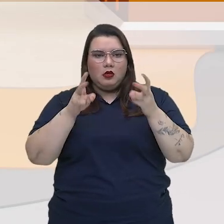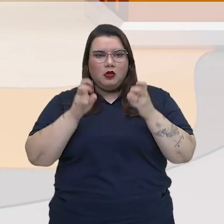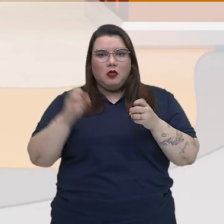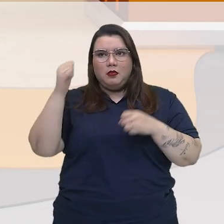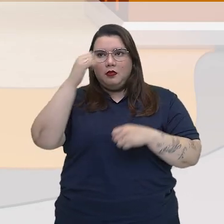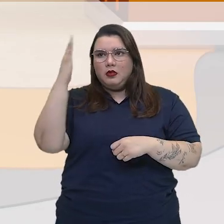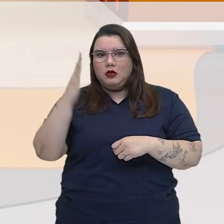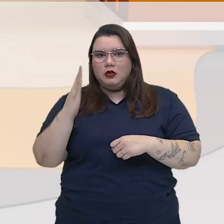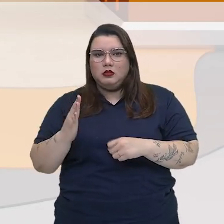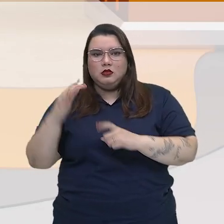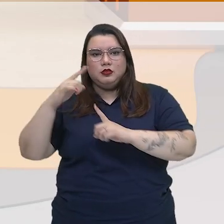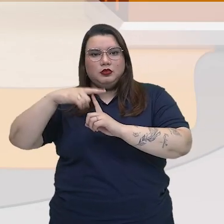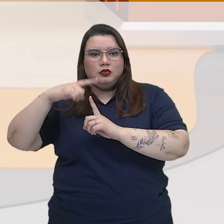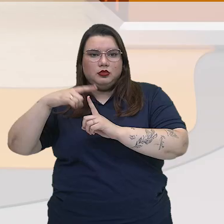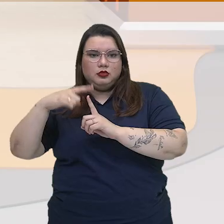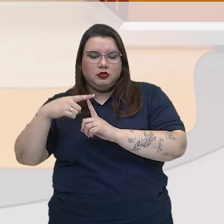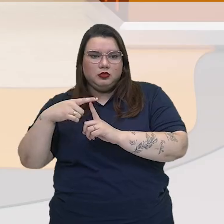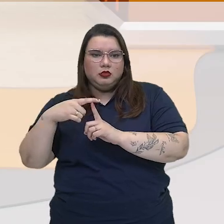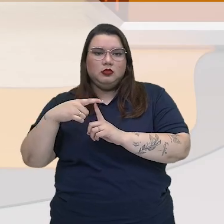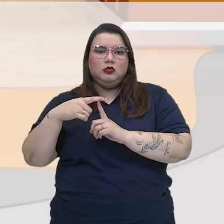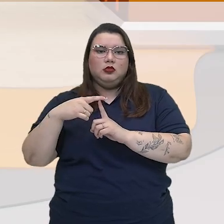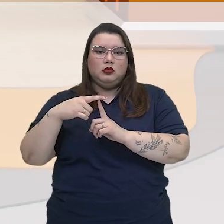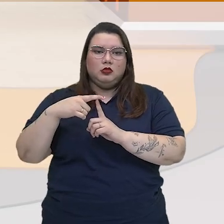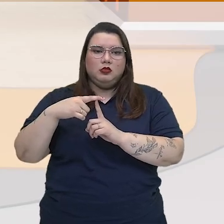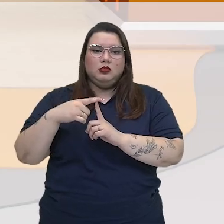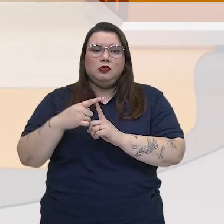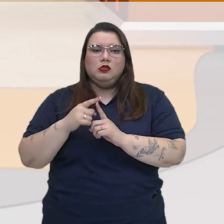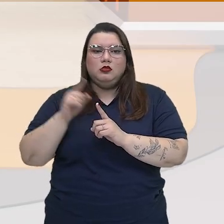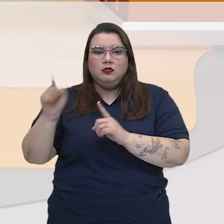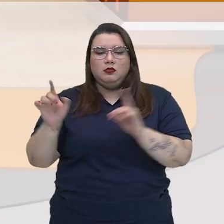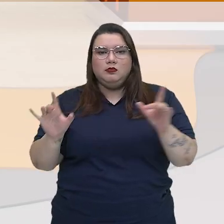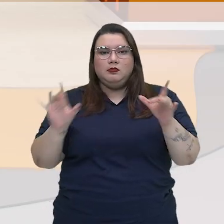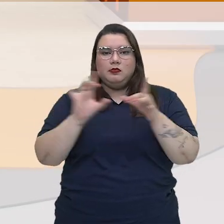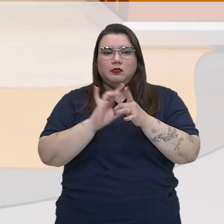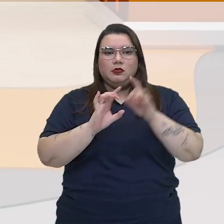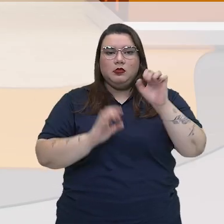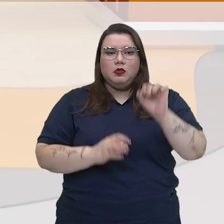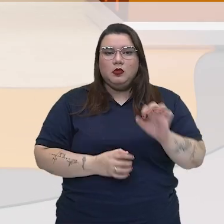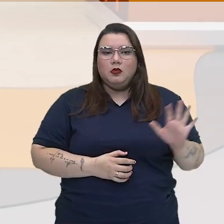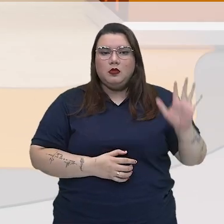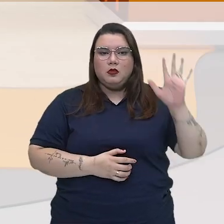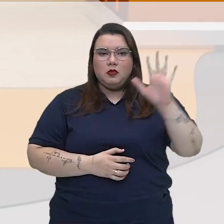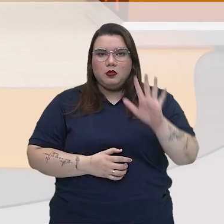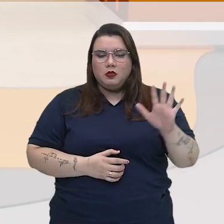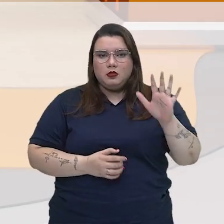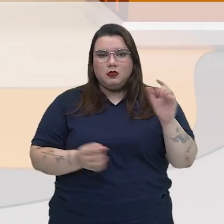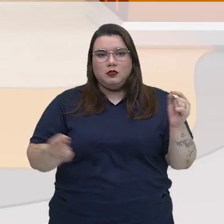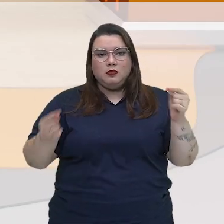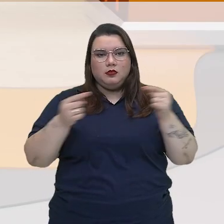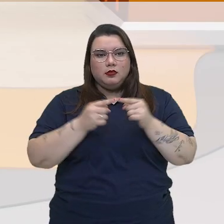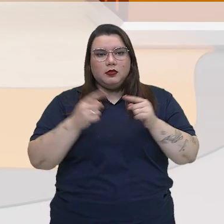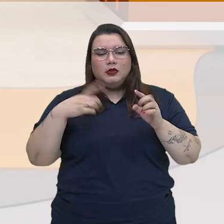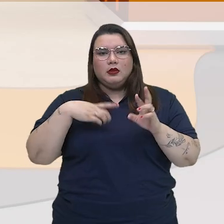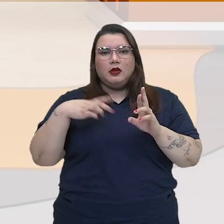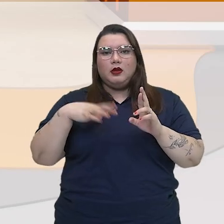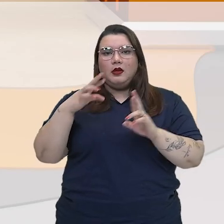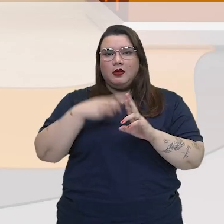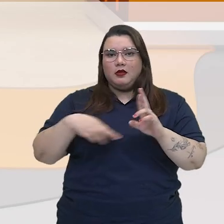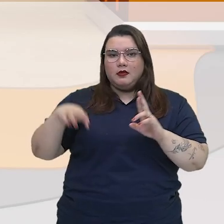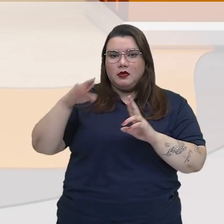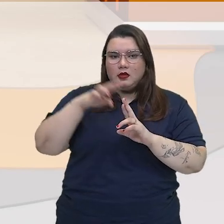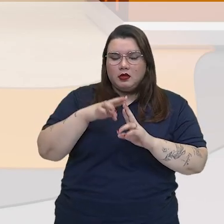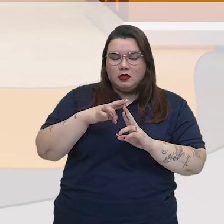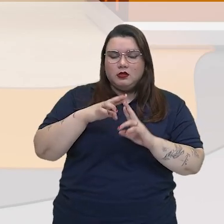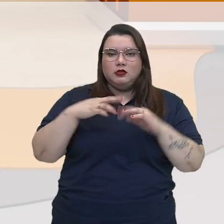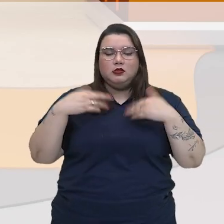do Brasil era a fato deles ligarem à Europa através de pontos de referência,